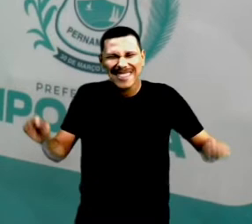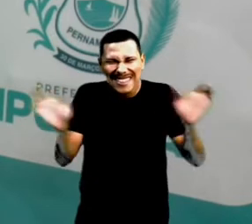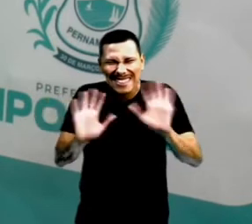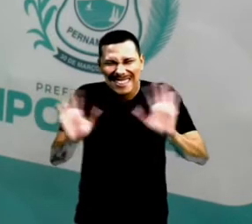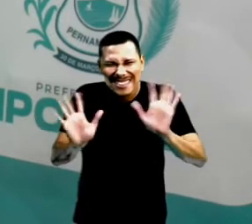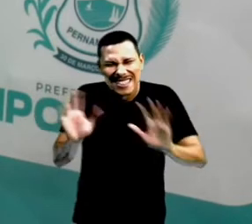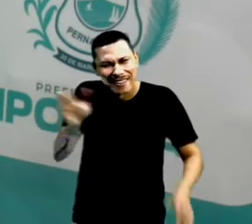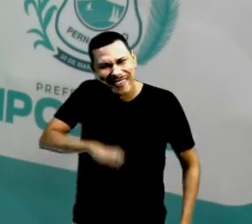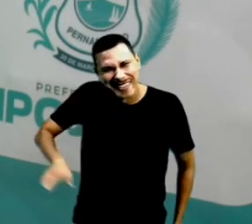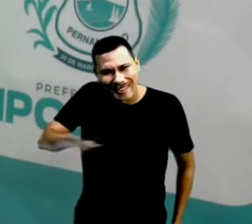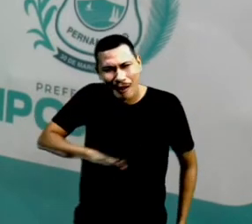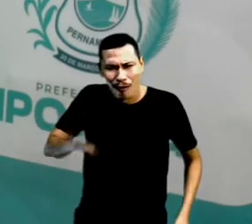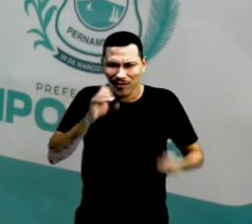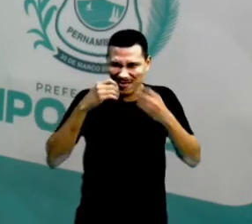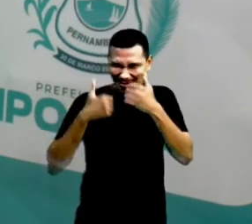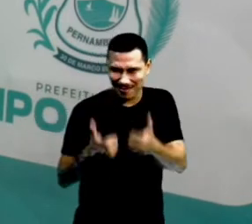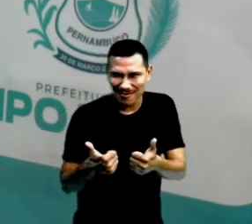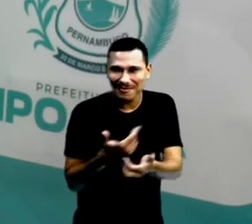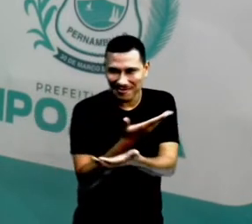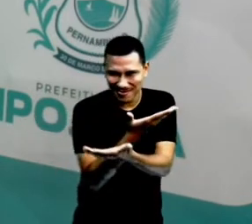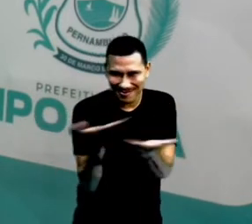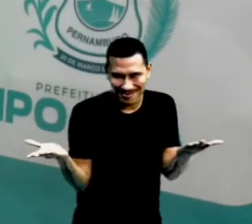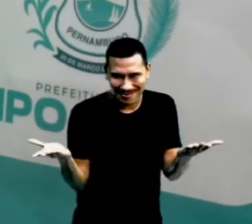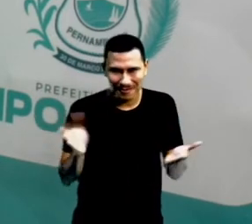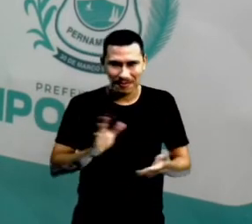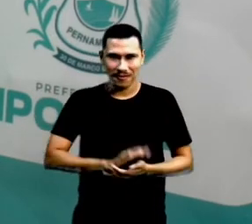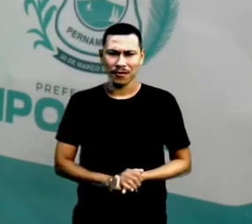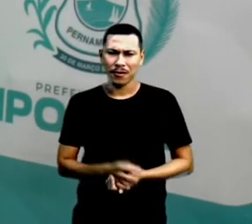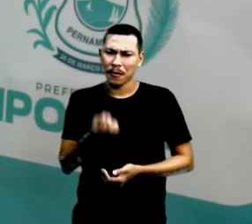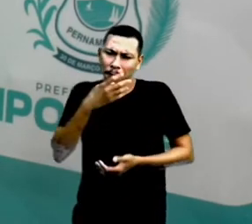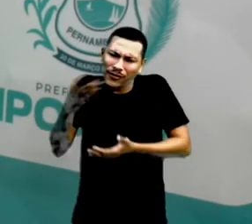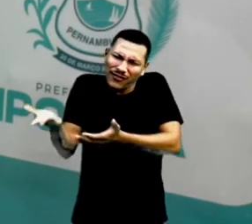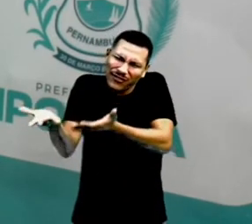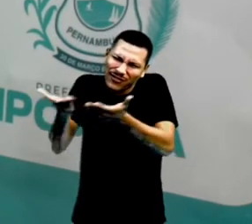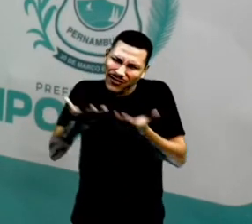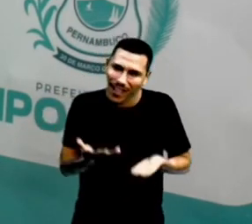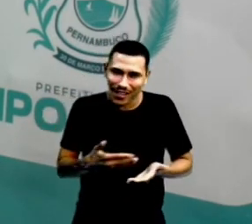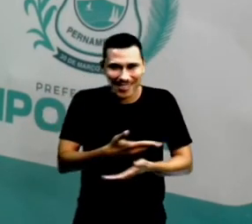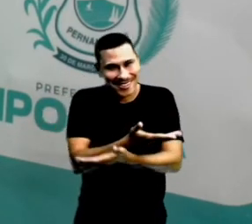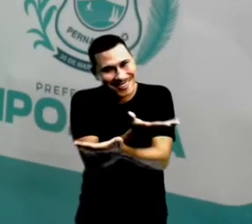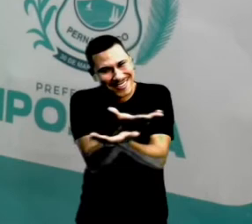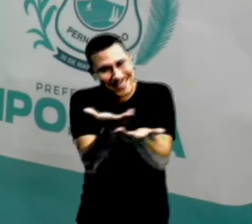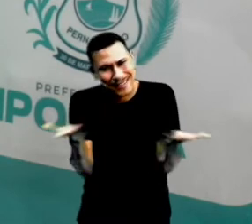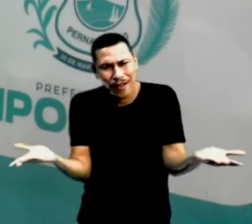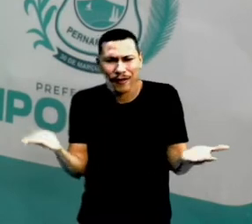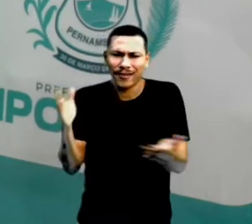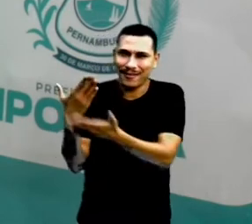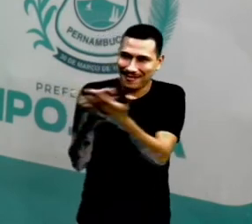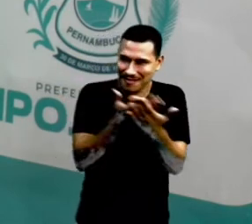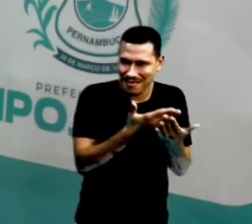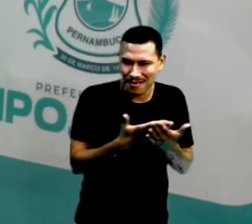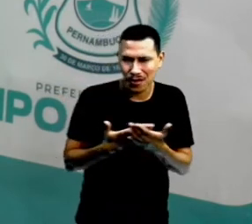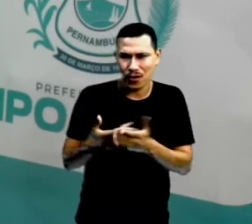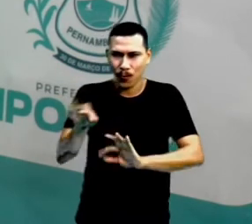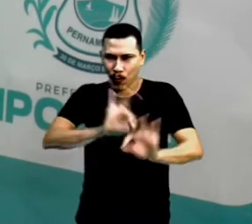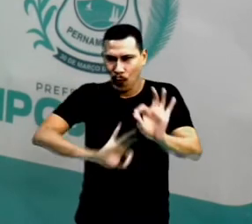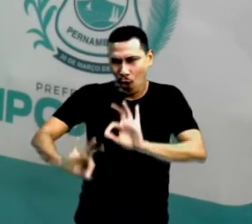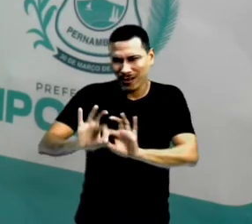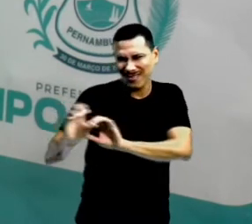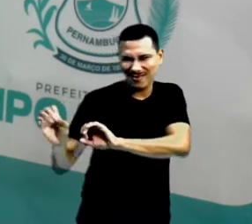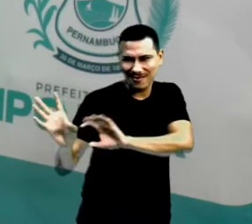Olá, crianças! Tudo bem com vocês? Sejam todas bem-vindas a mais uma aula do